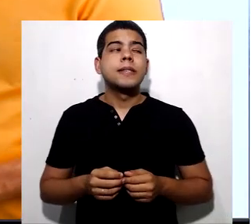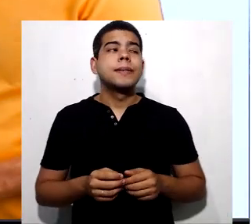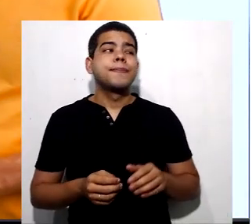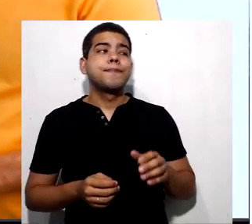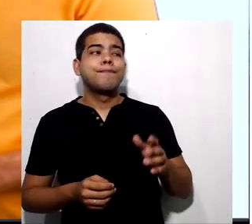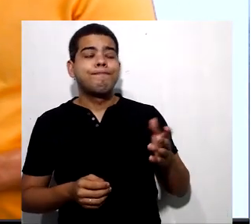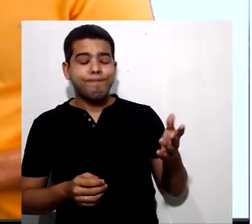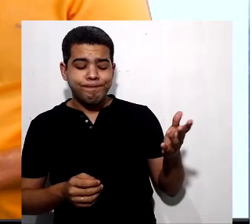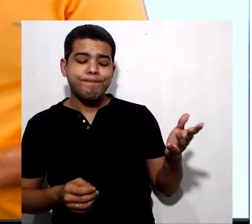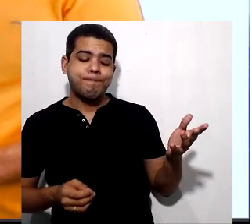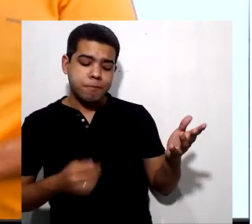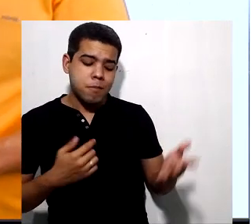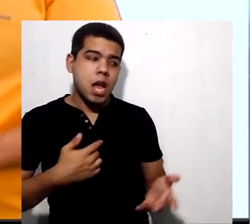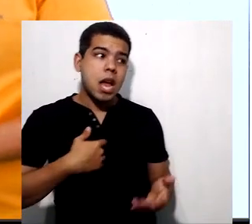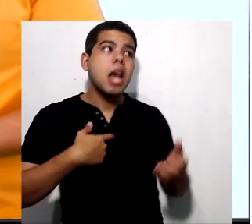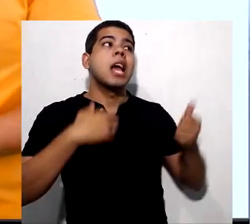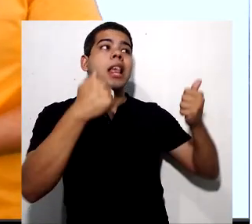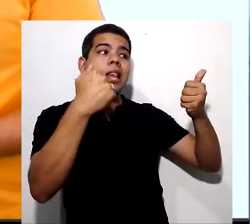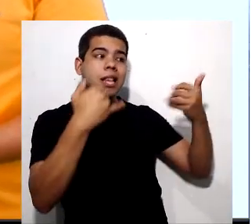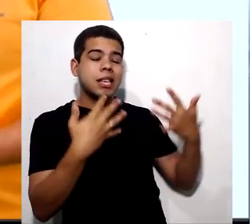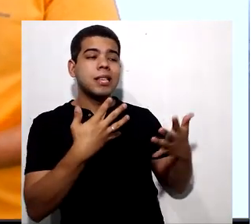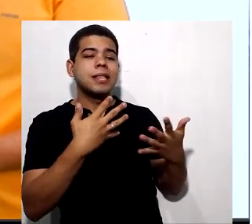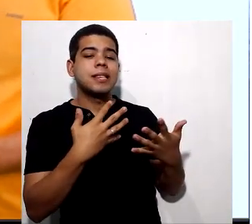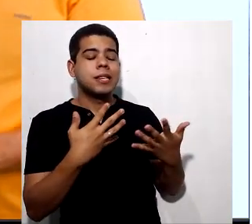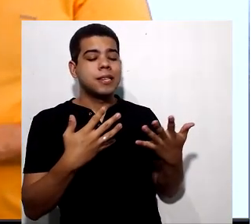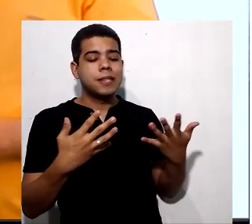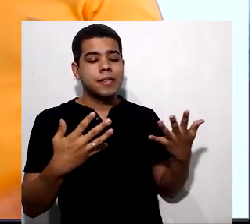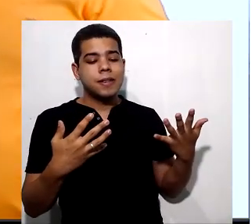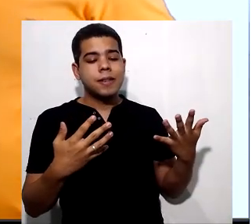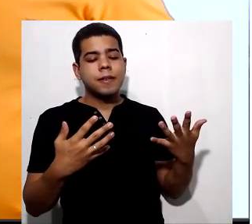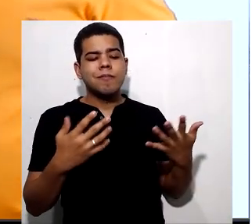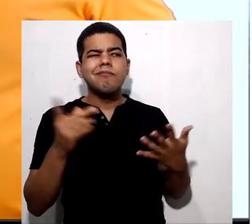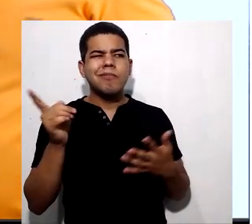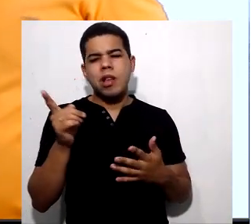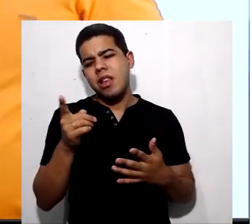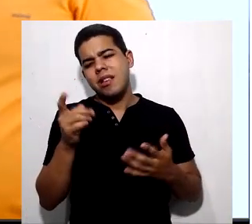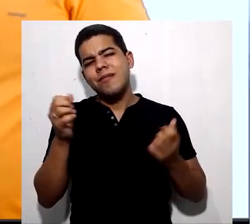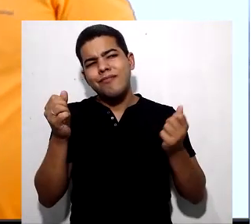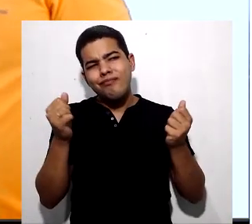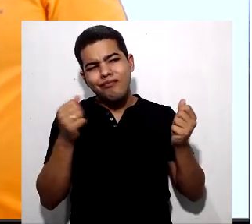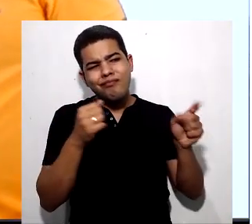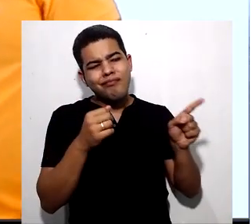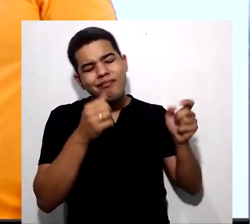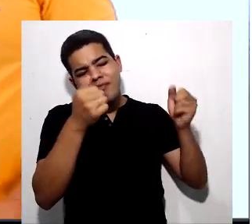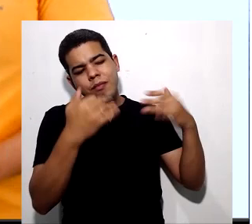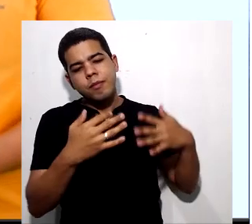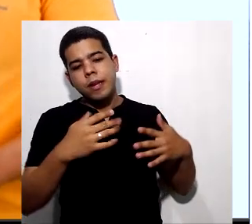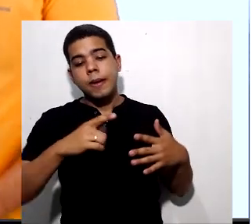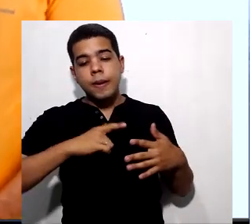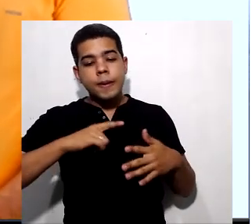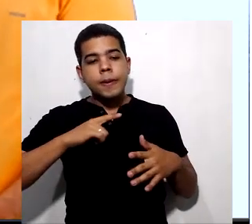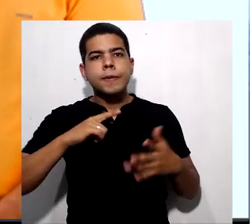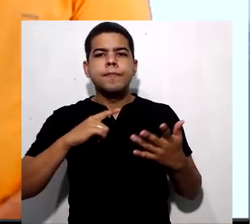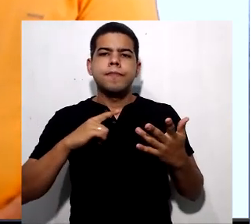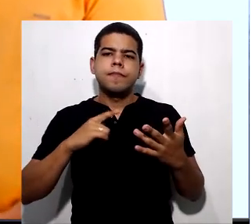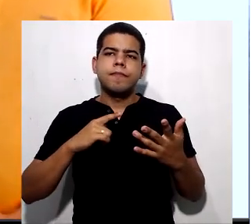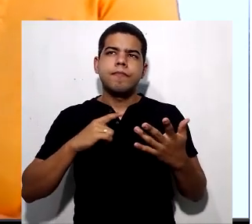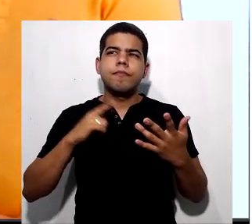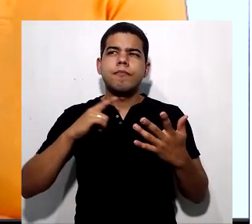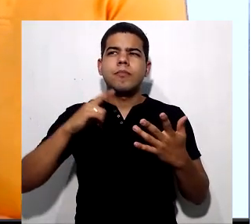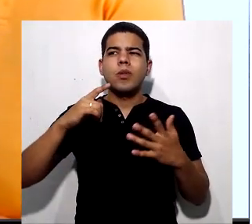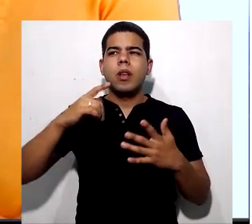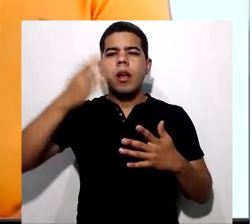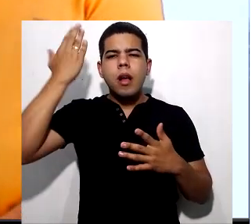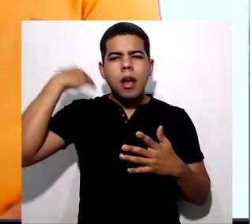tenho a dizer justamente é o seguinte, essa questão mais uma vez, o que Samuel está falando agora, justamente esse ponto de Clarice e a questão